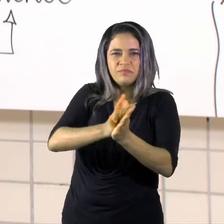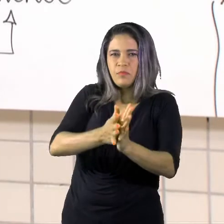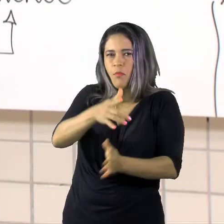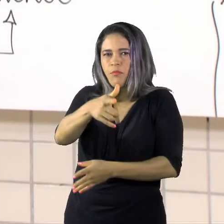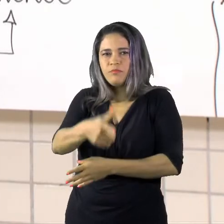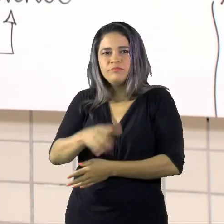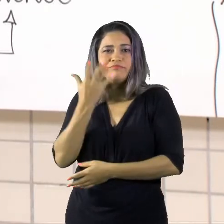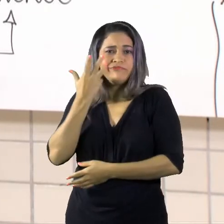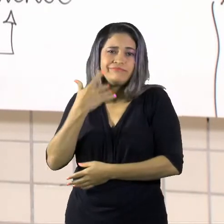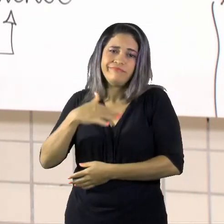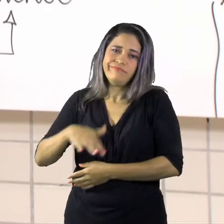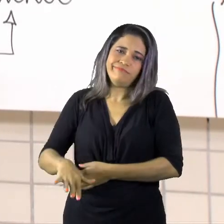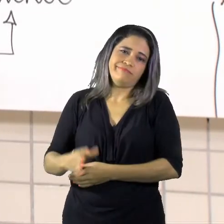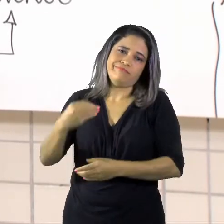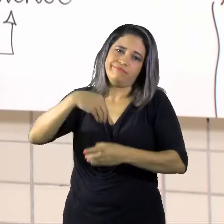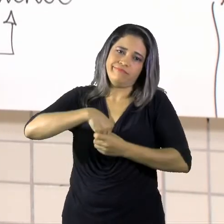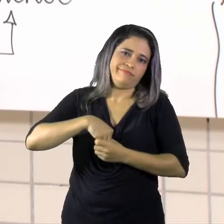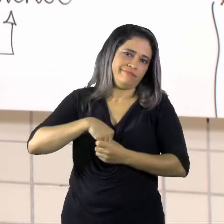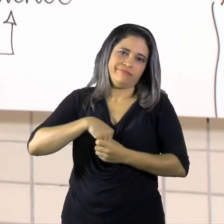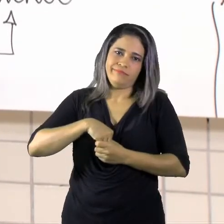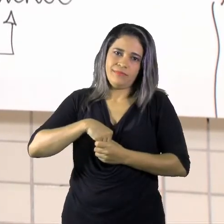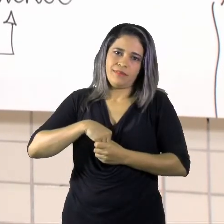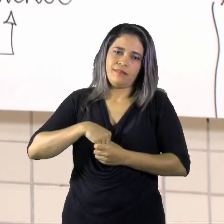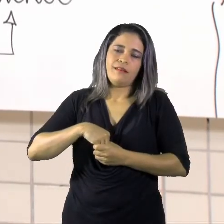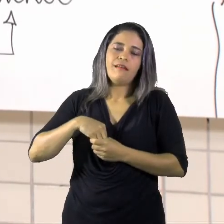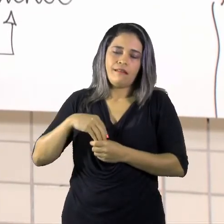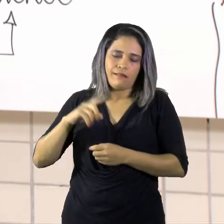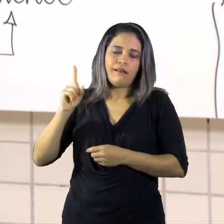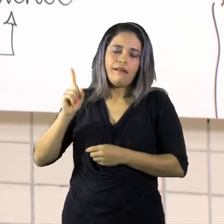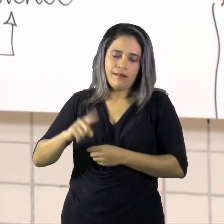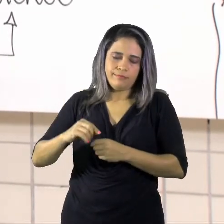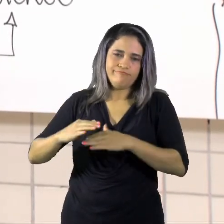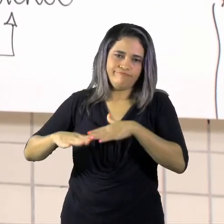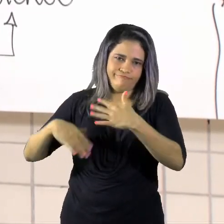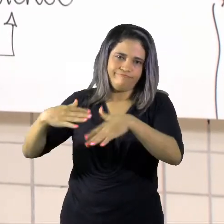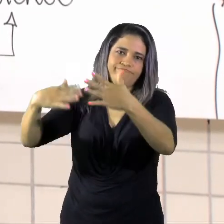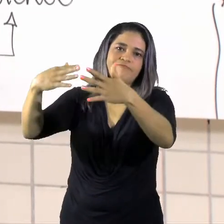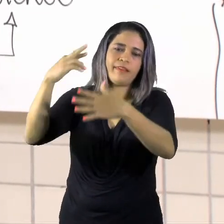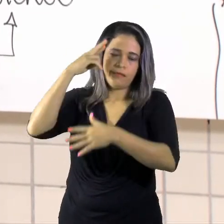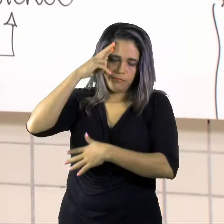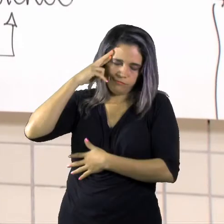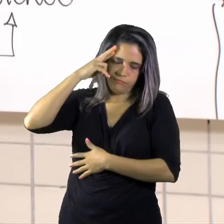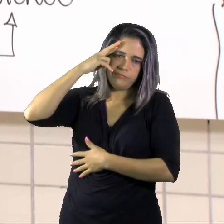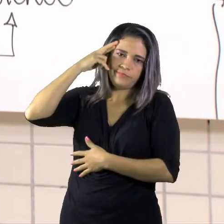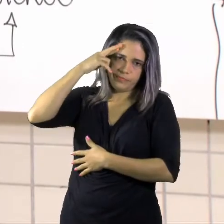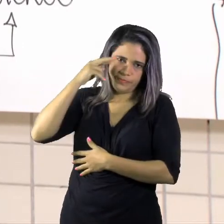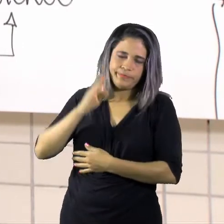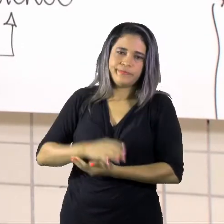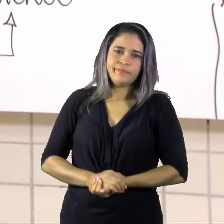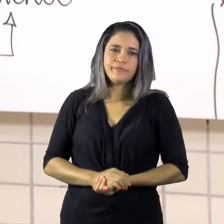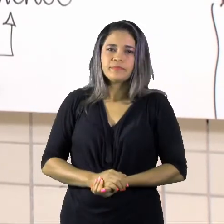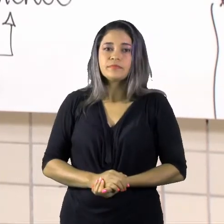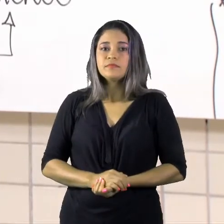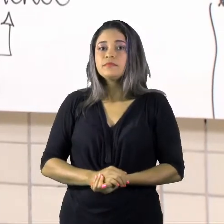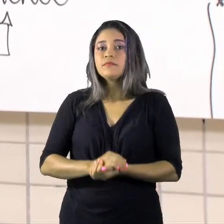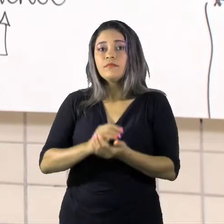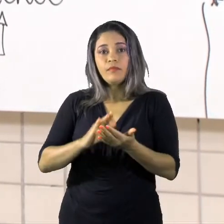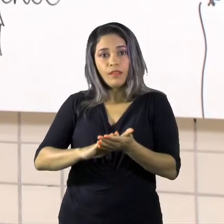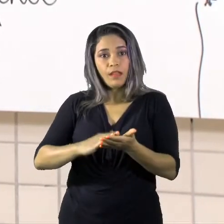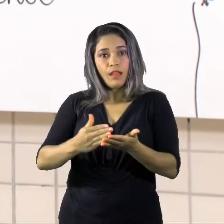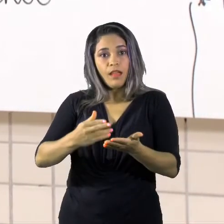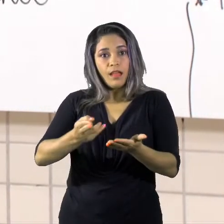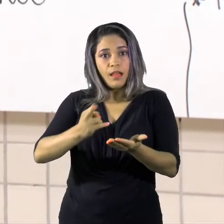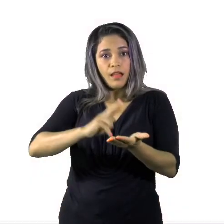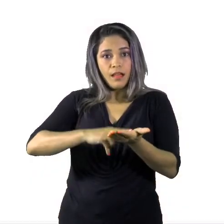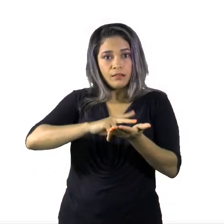as crianças. Ele é desenvolvido, ele leva a essa reflexão. A carta do leitor é um gênero que